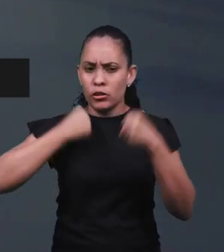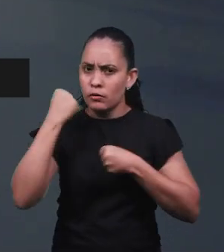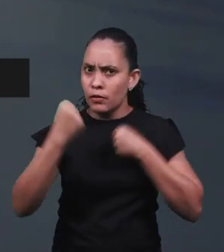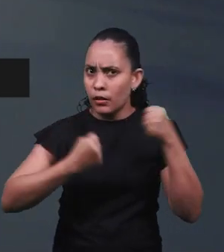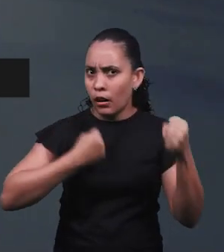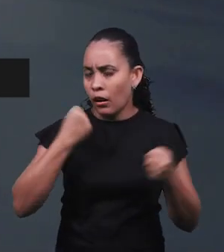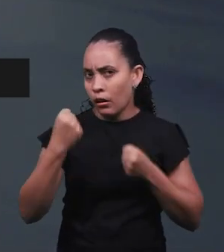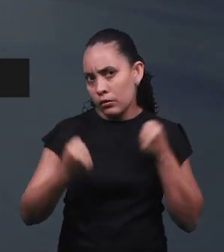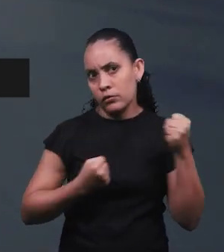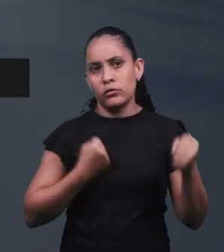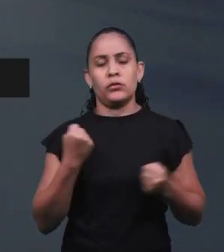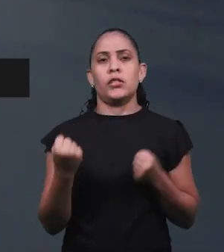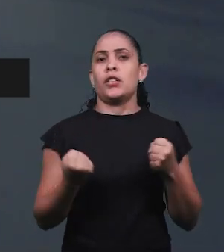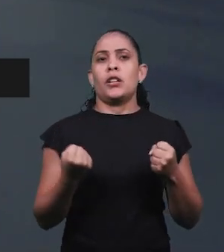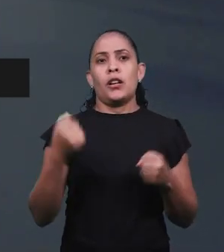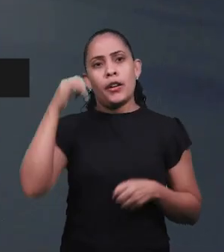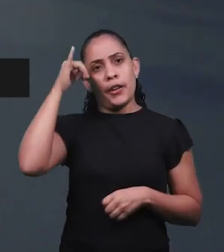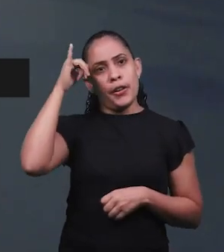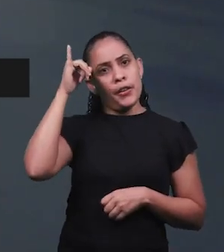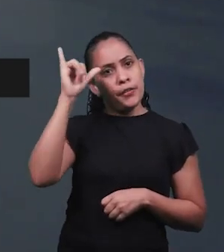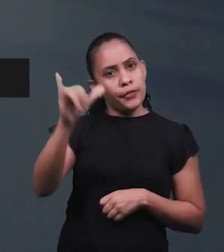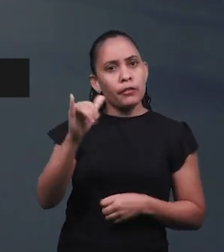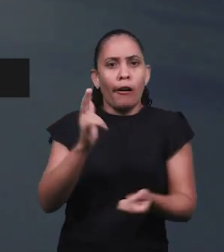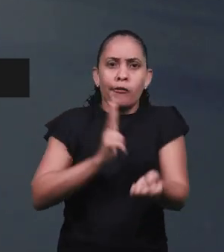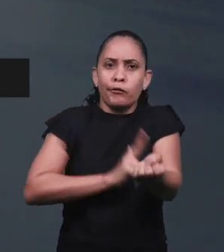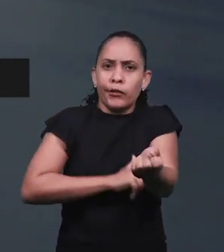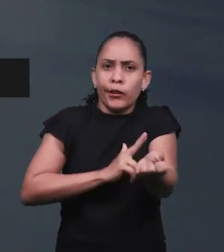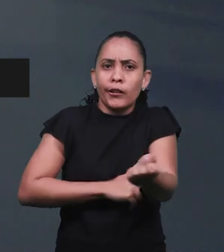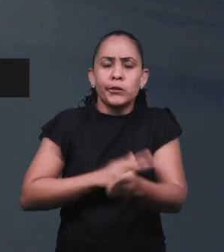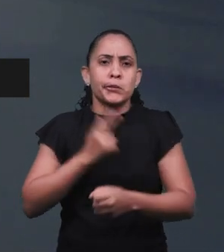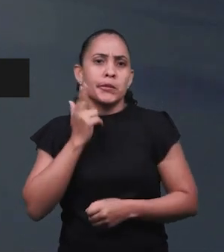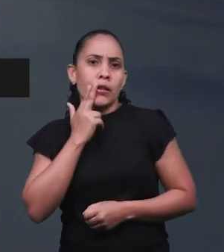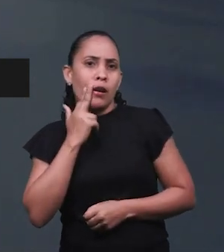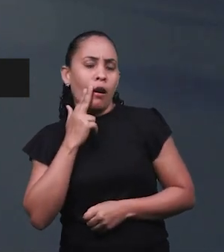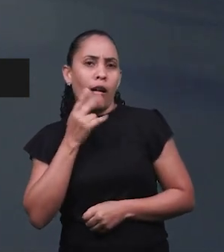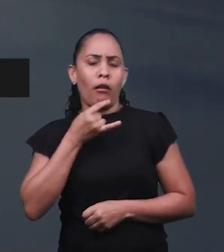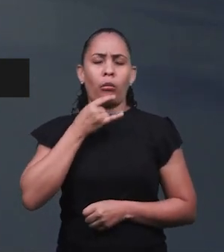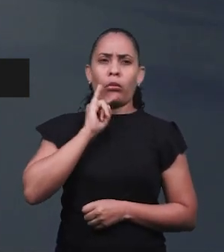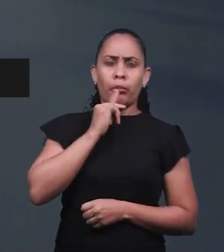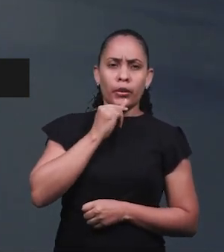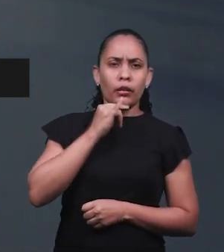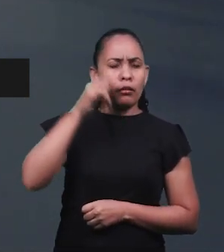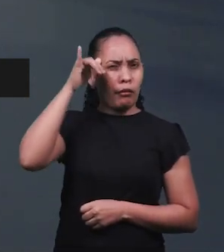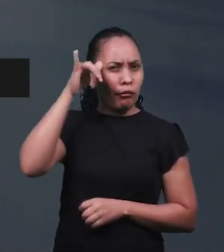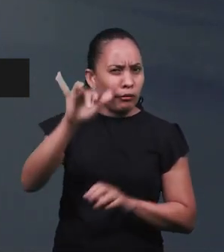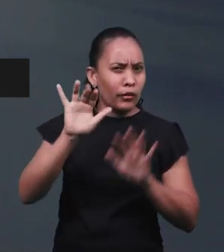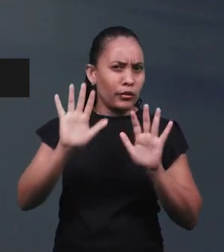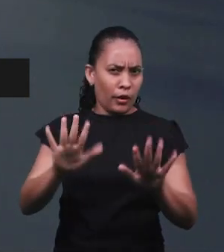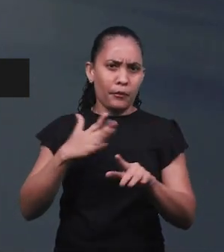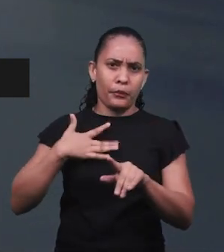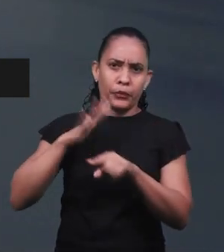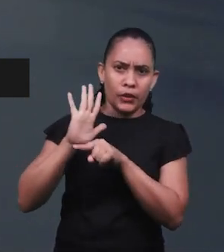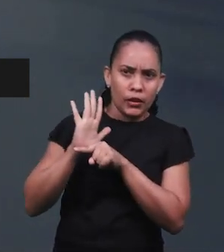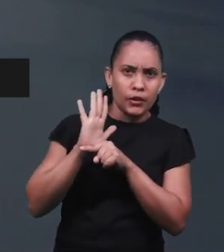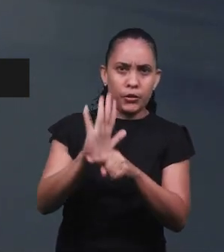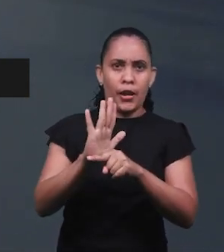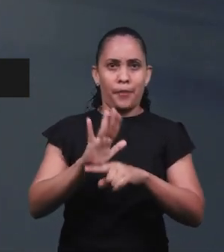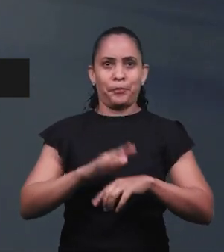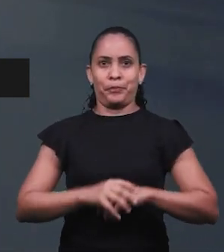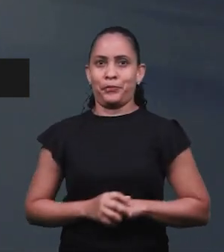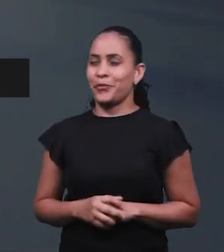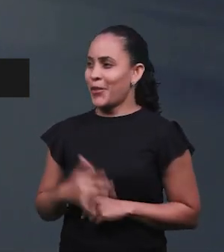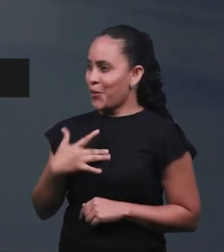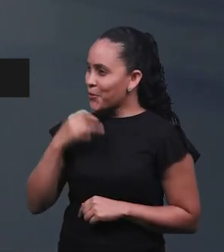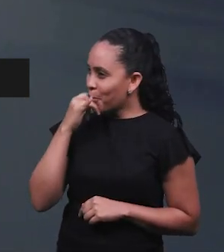exercício, não evitar vícios como cigarro, bebidas. Isso aí já ajudaria muito. É Muito